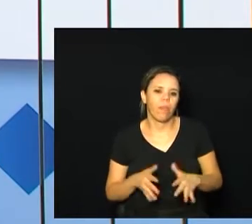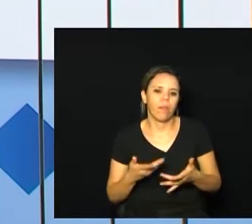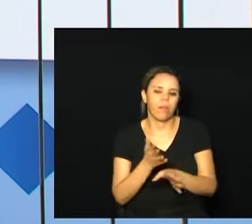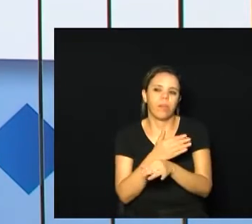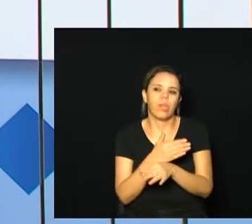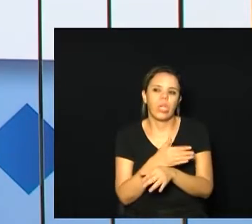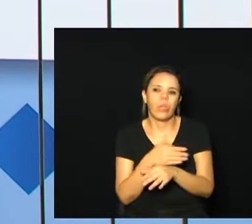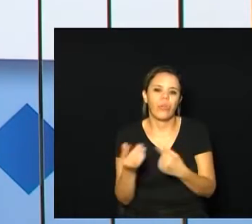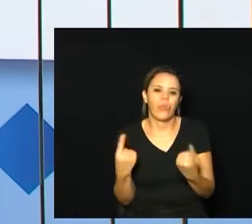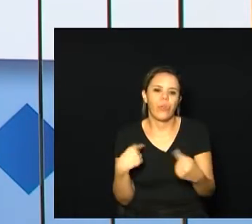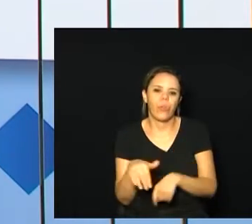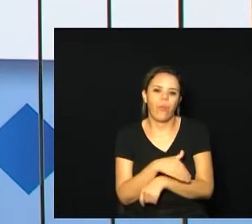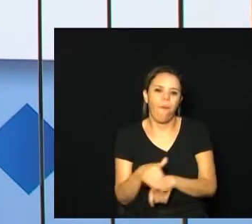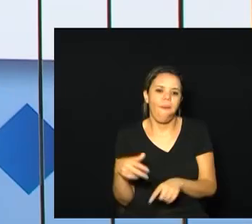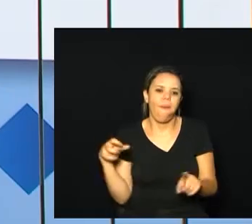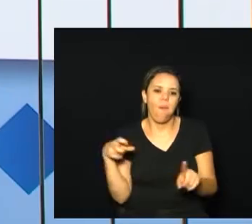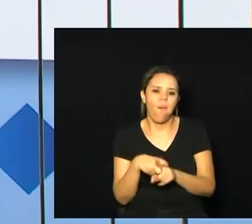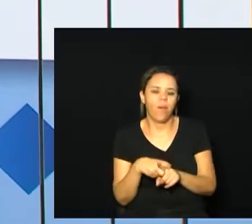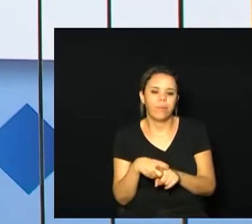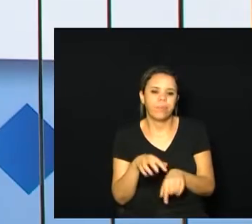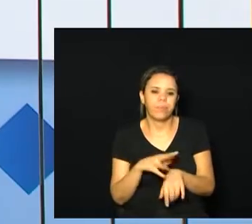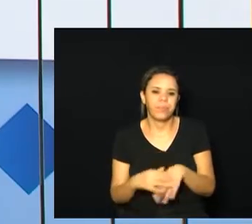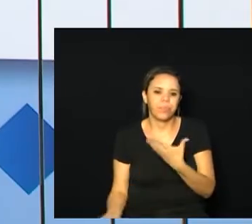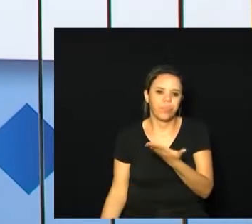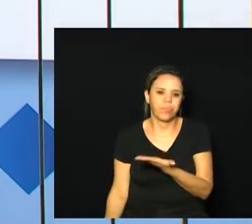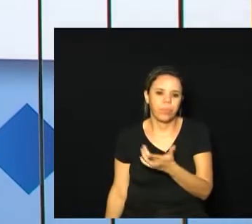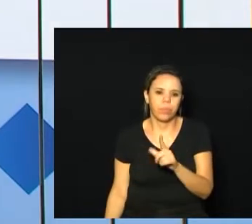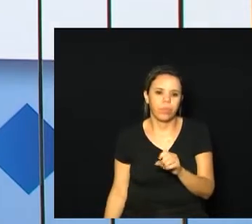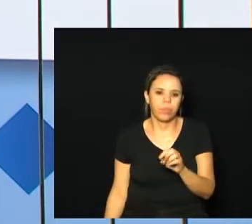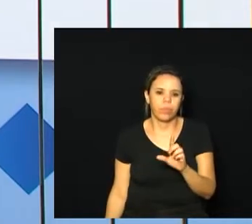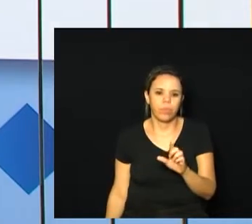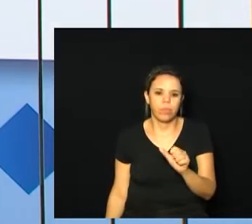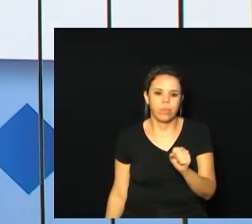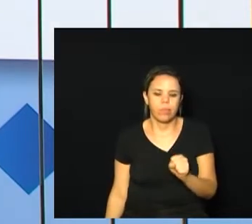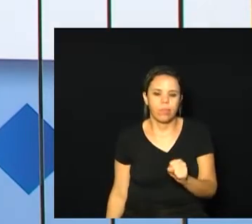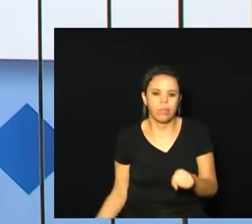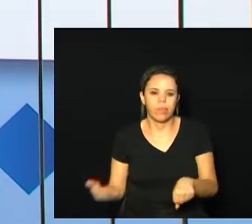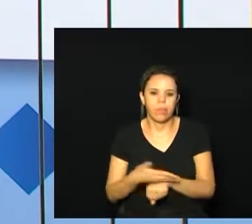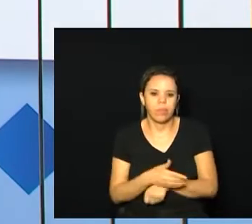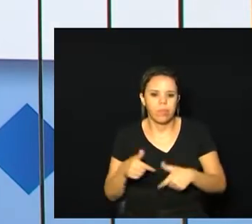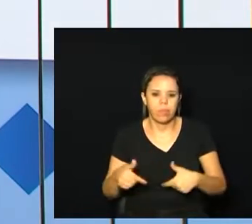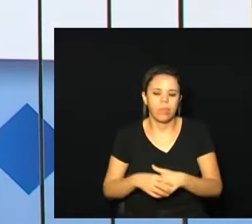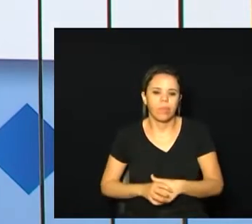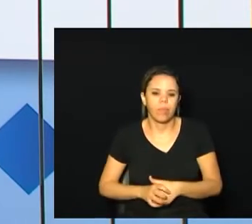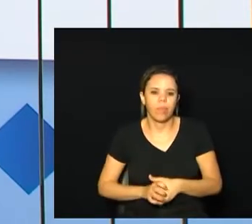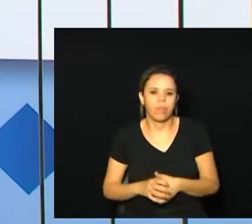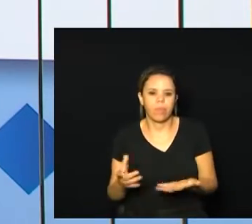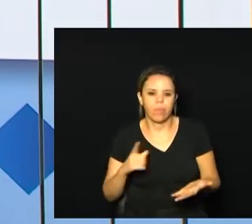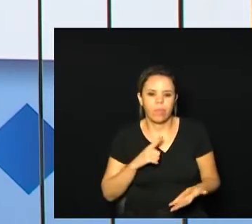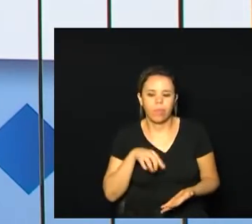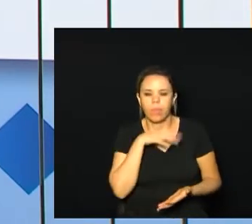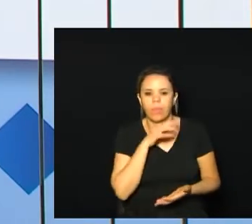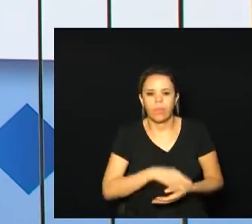soltos em vias urbanas, atropelados, como é o caso do Legolas. Então, vamos participar dessa ação. Você que quer ter um